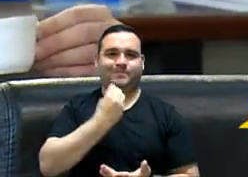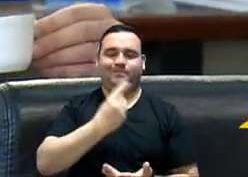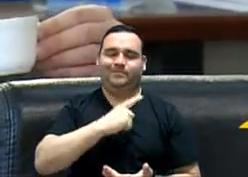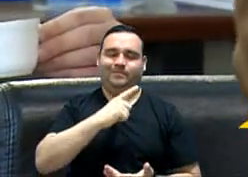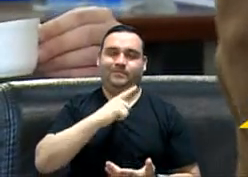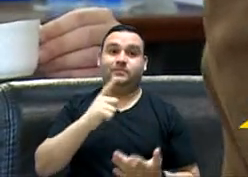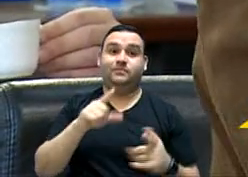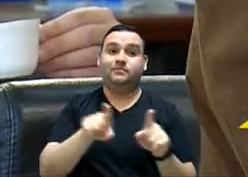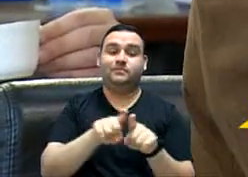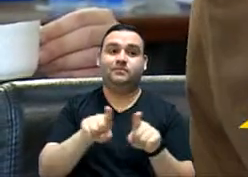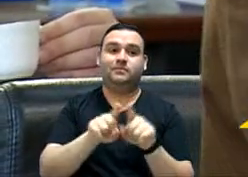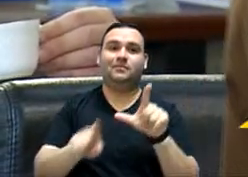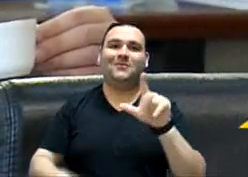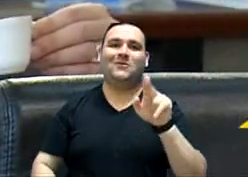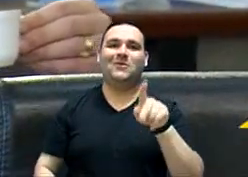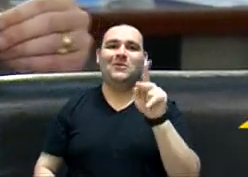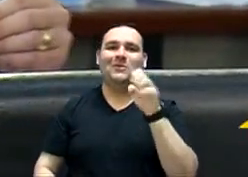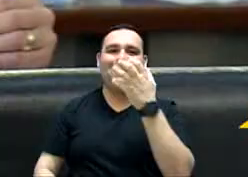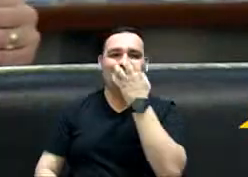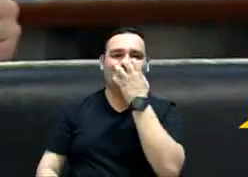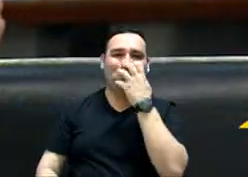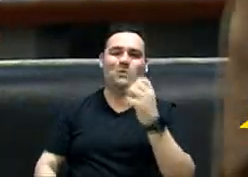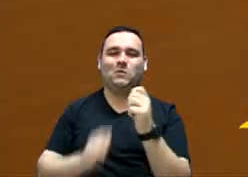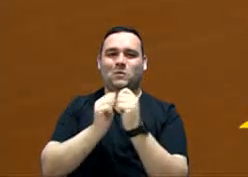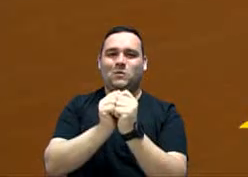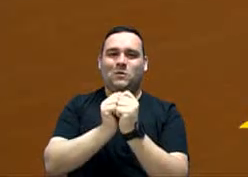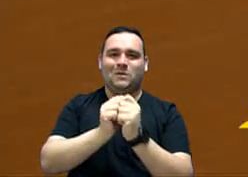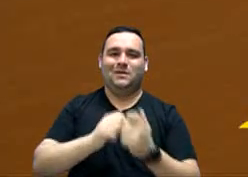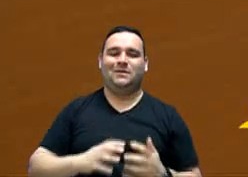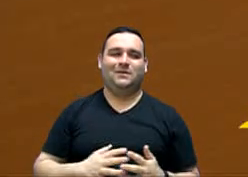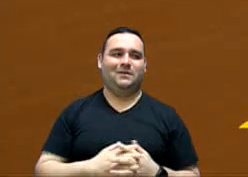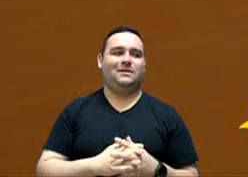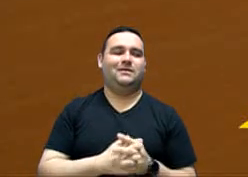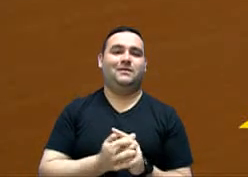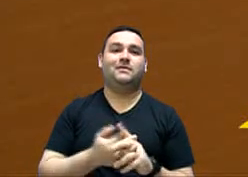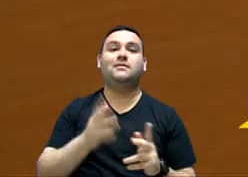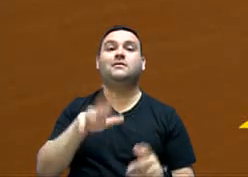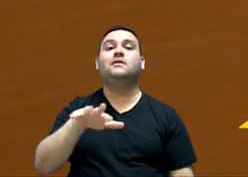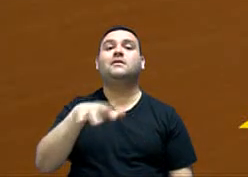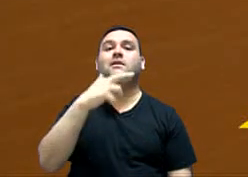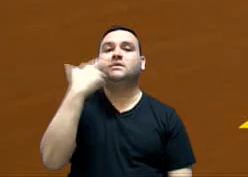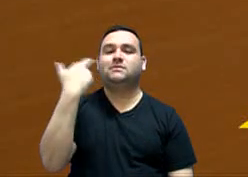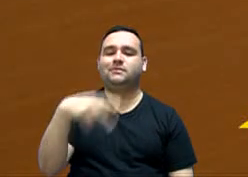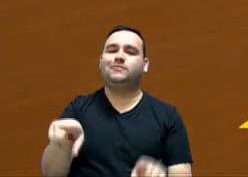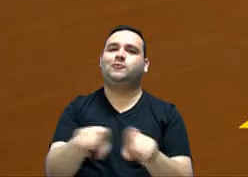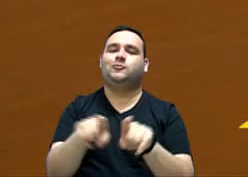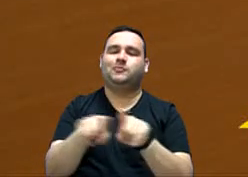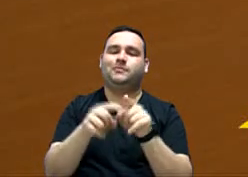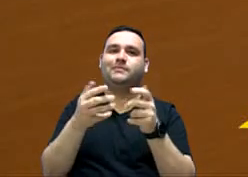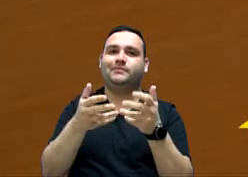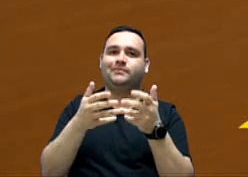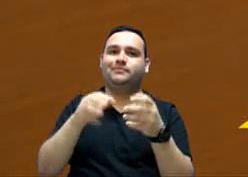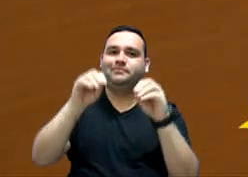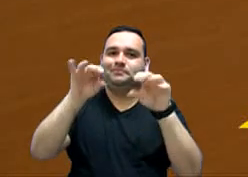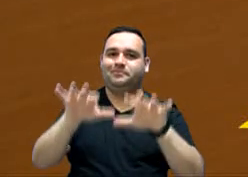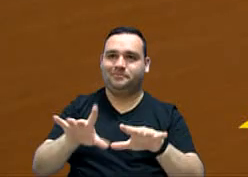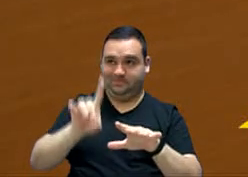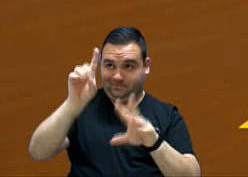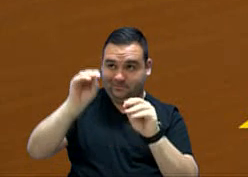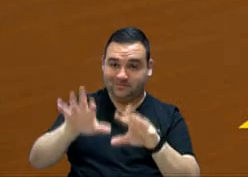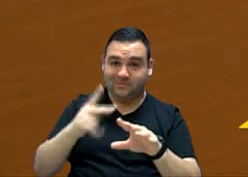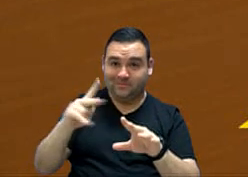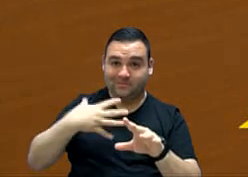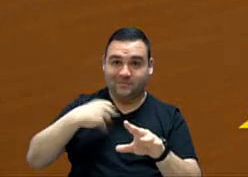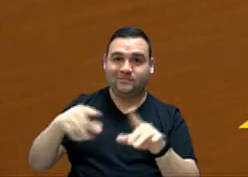Até o Luke anda com ele. Manga, também quero deixar aqui a bênção de Deus sobre